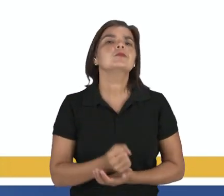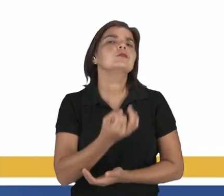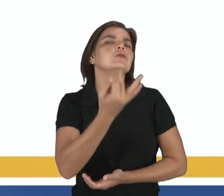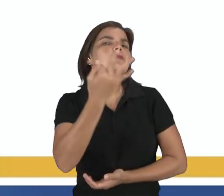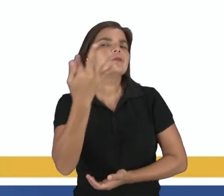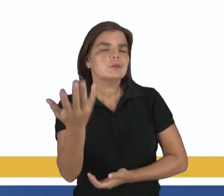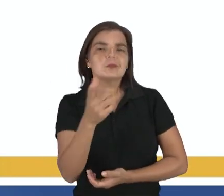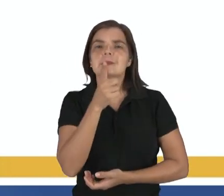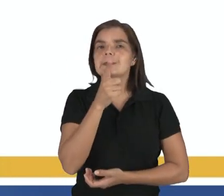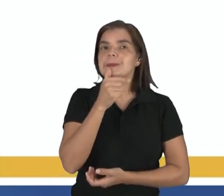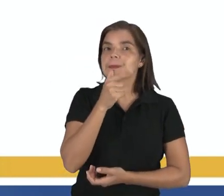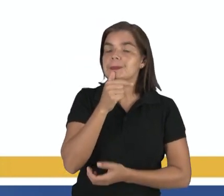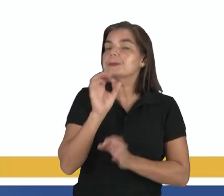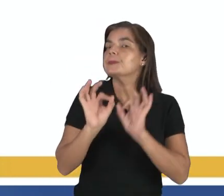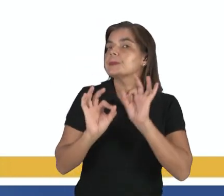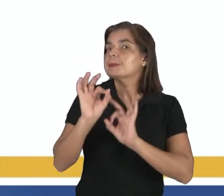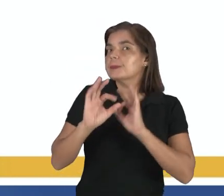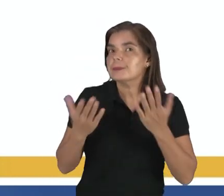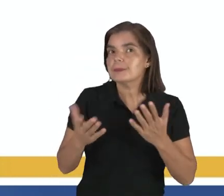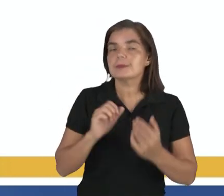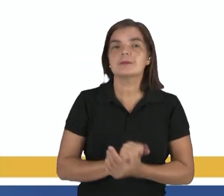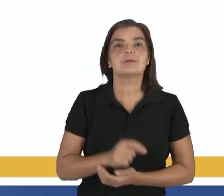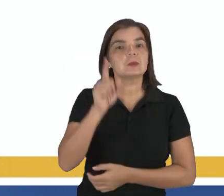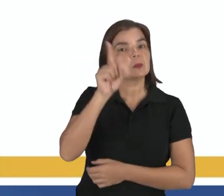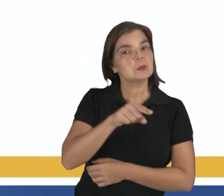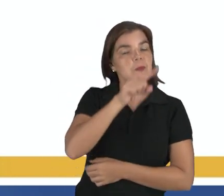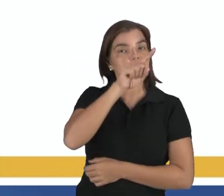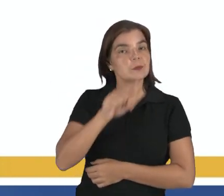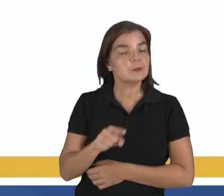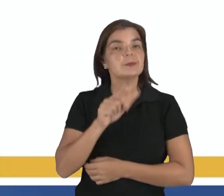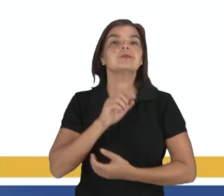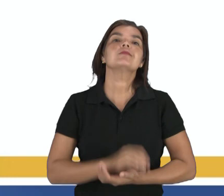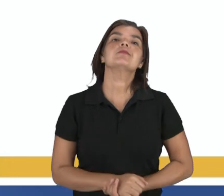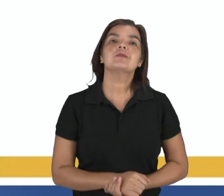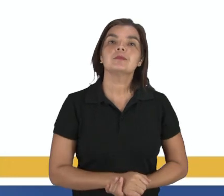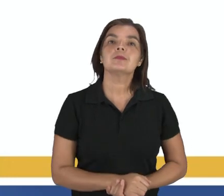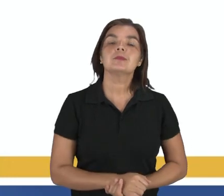metano, quanto será formado de água? Então, a gente faz aqui meio pelos